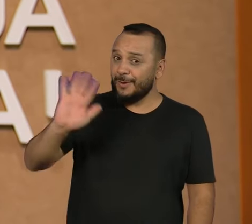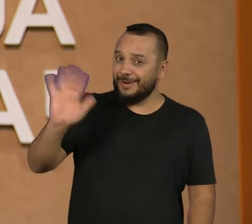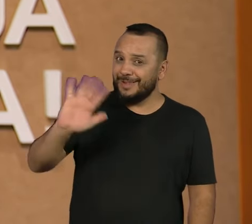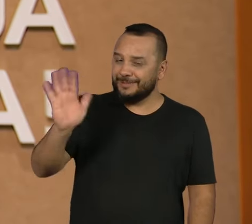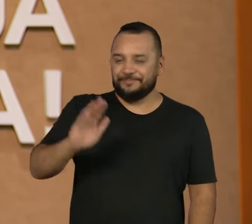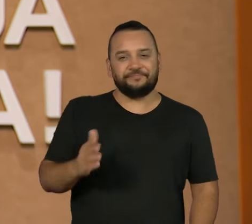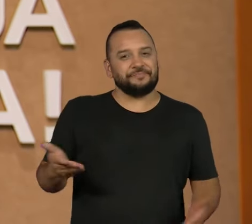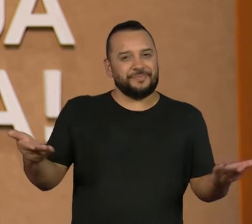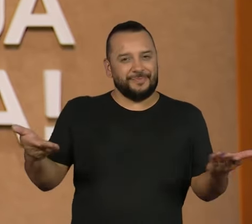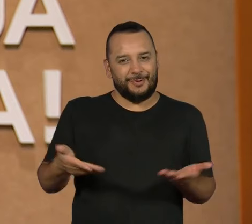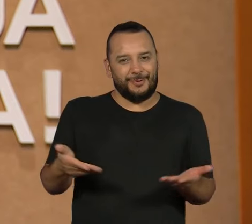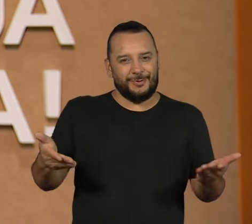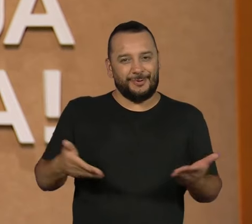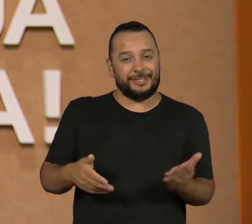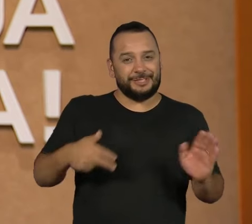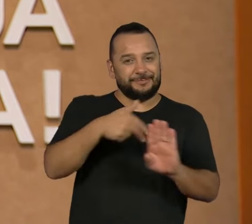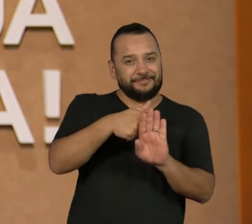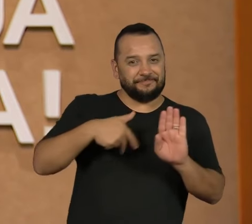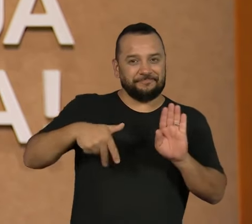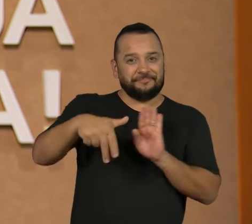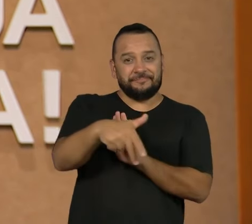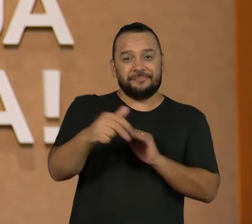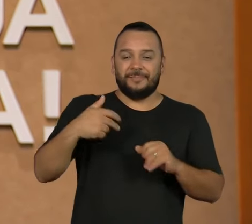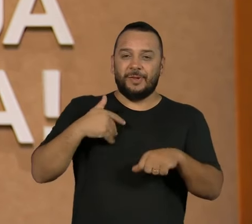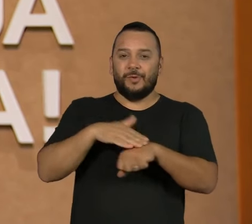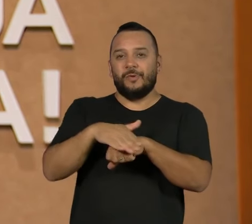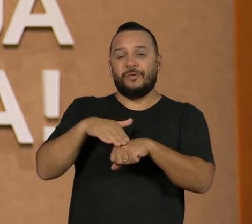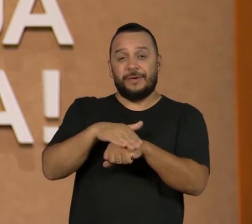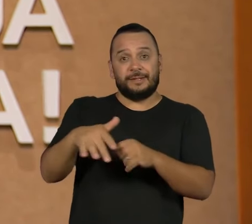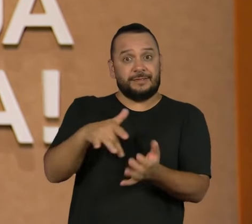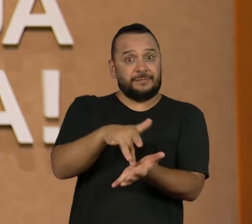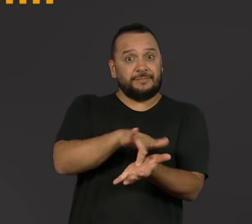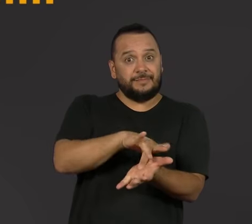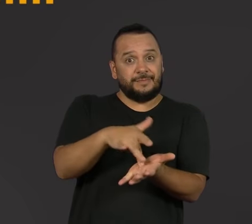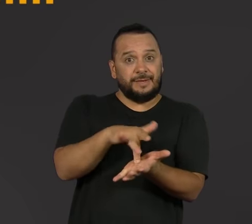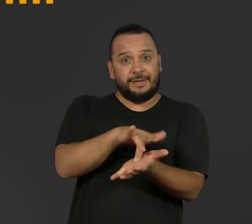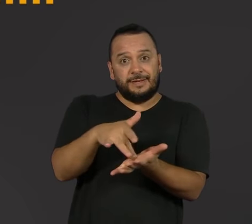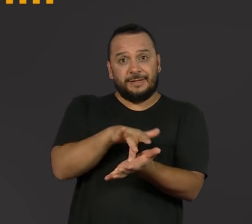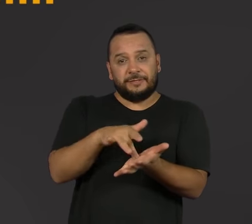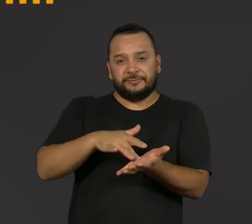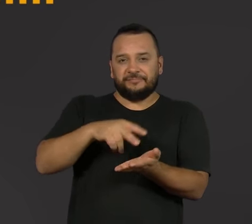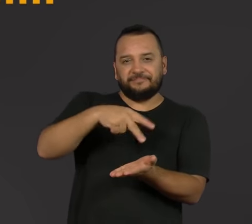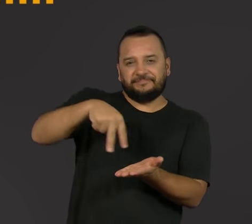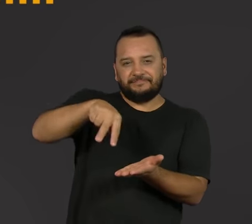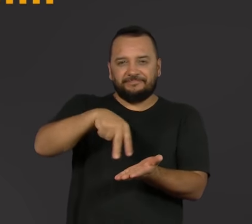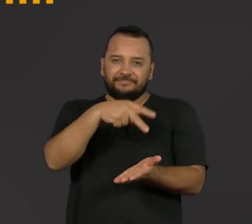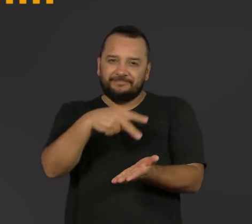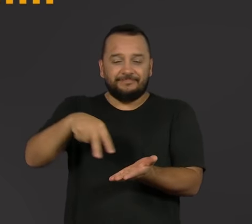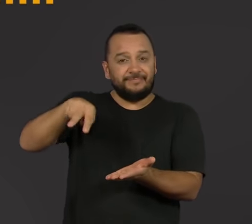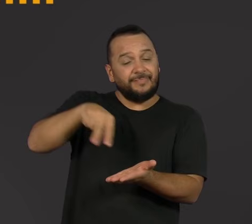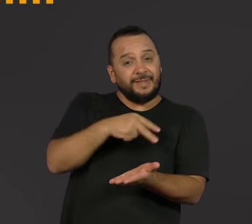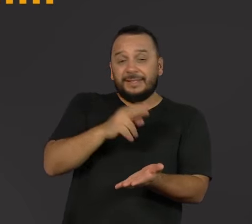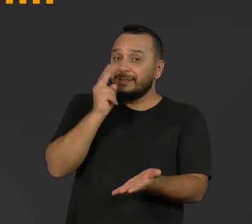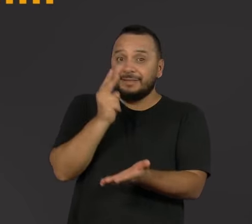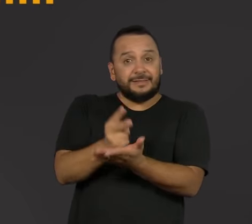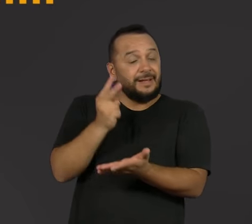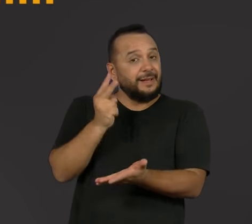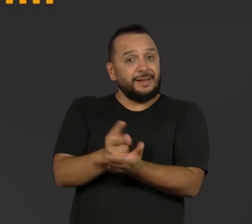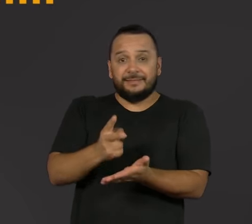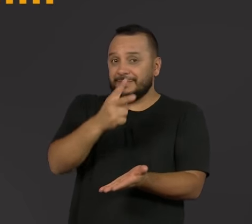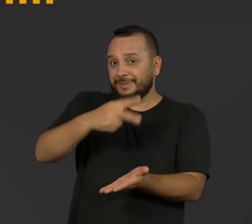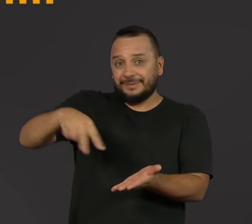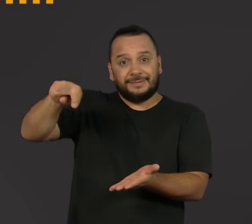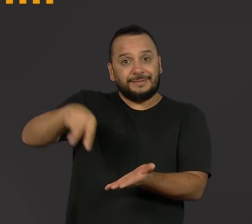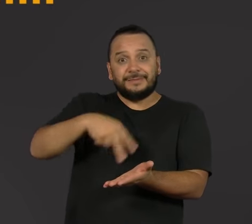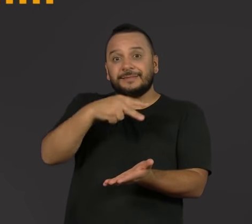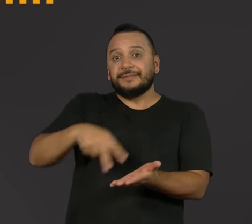No programa de hoje, eu converso com um bailarino e coreógrafo que sempre buscou na dança muito além